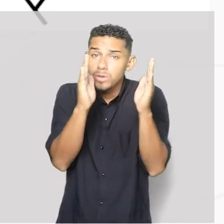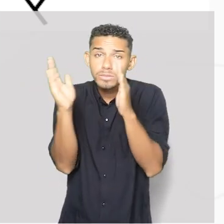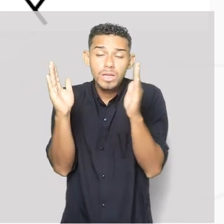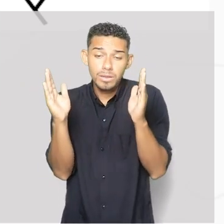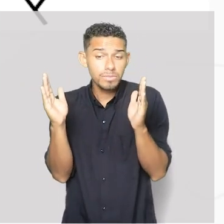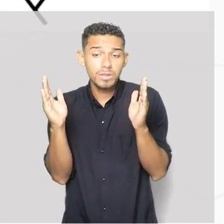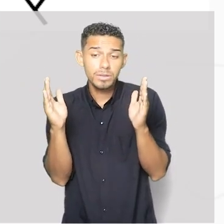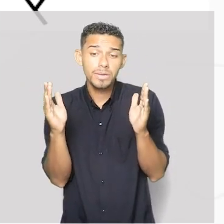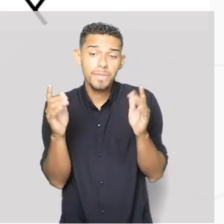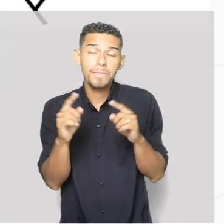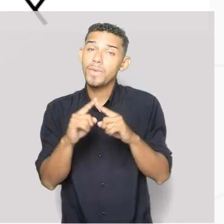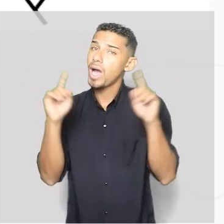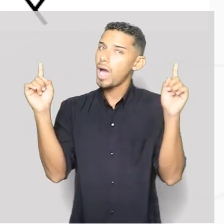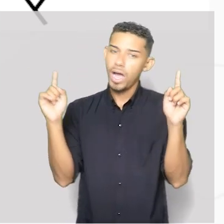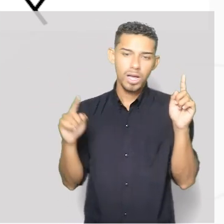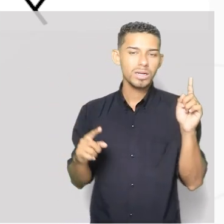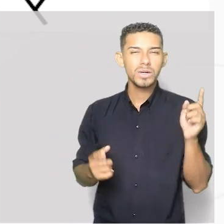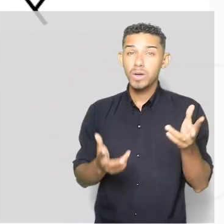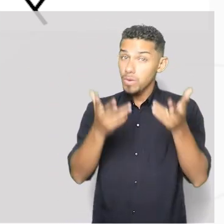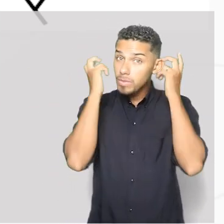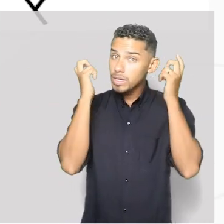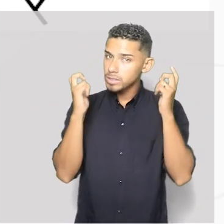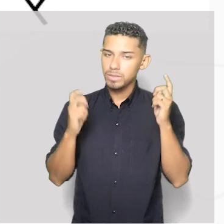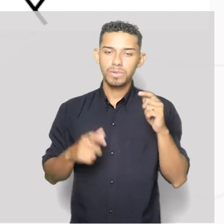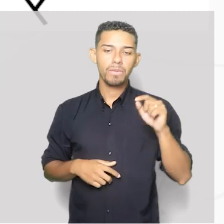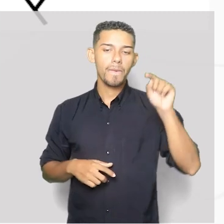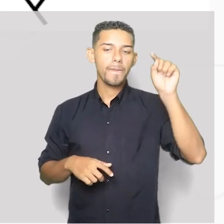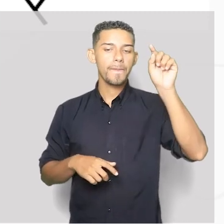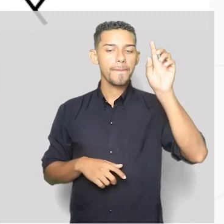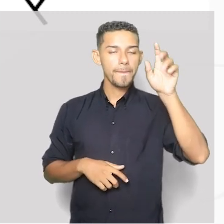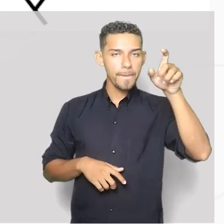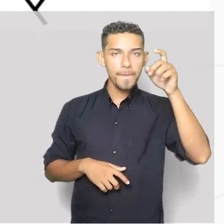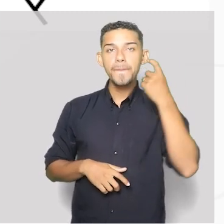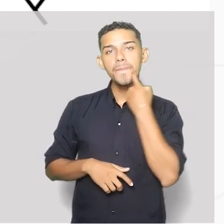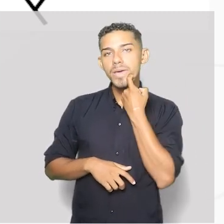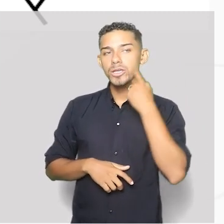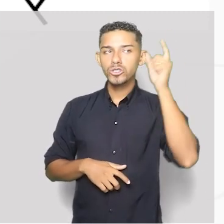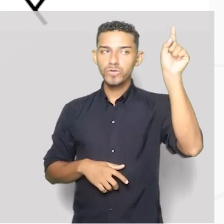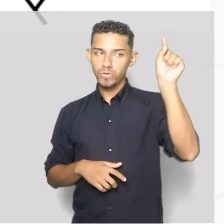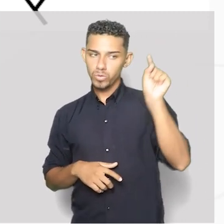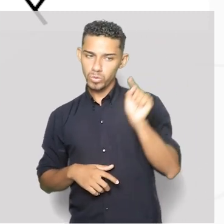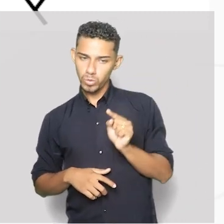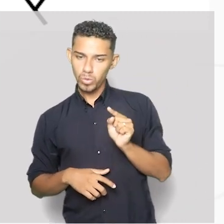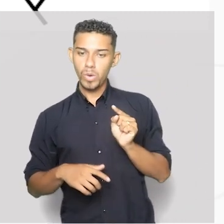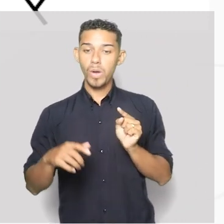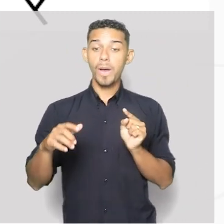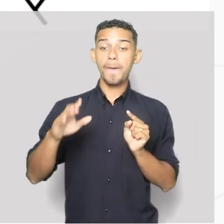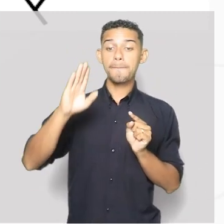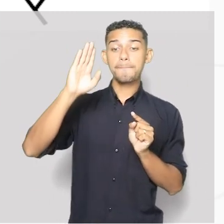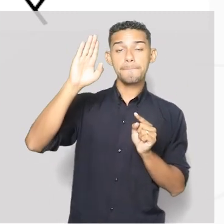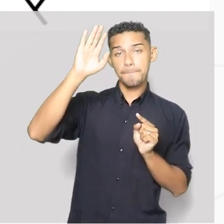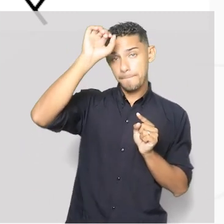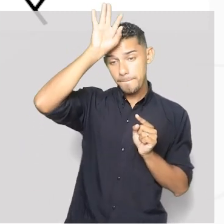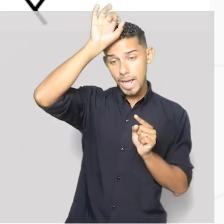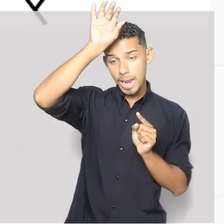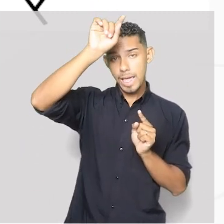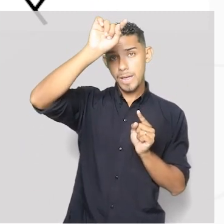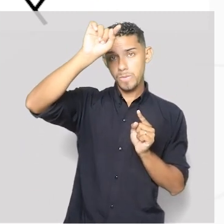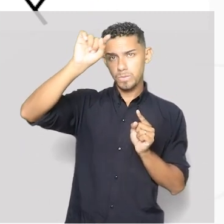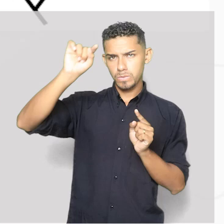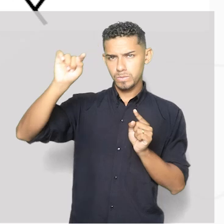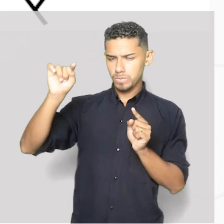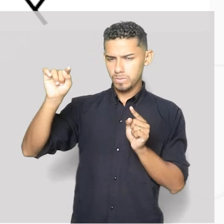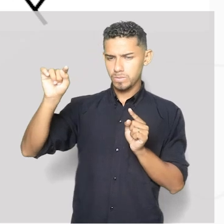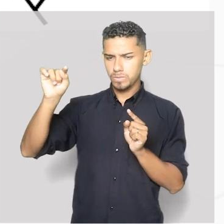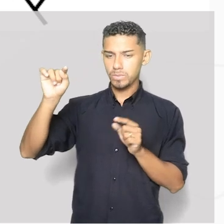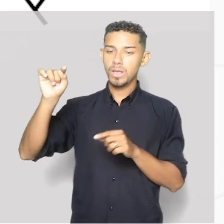né? Peixe e baleia, mas percebam que eles ramificam ali também, né, em mais de uma linha. Baleia